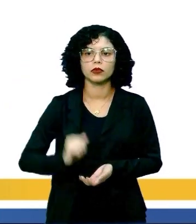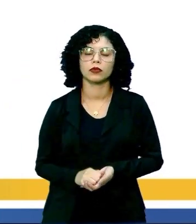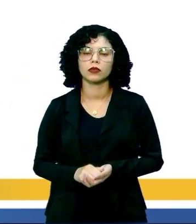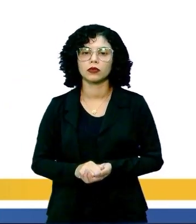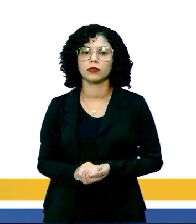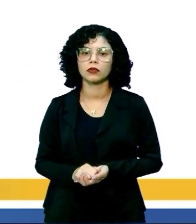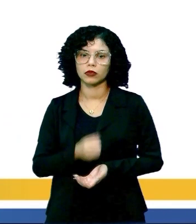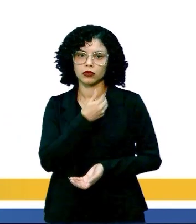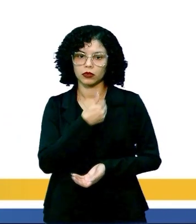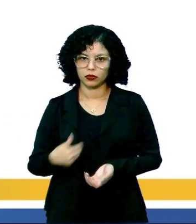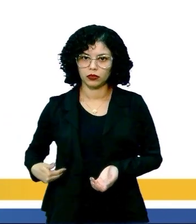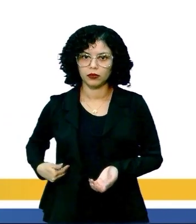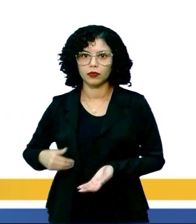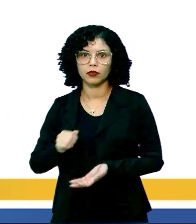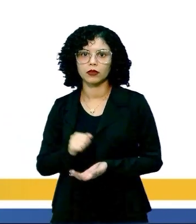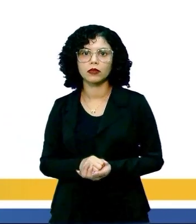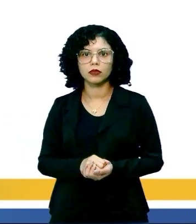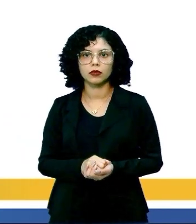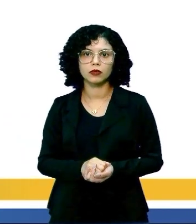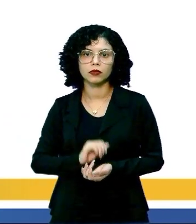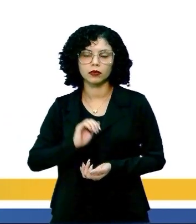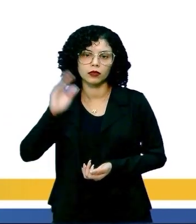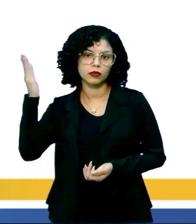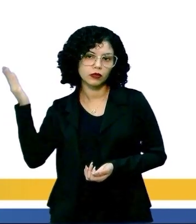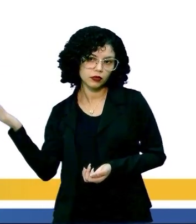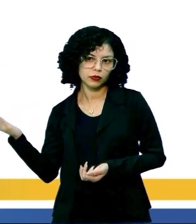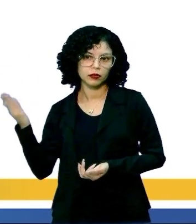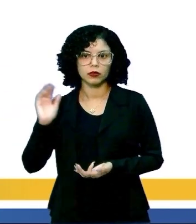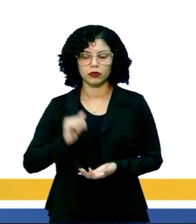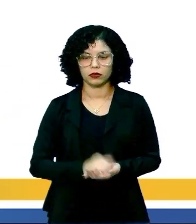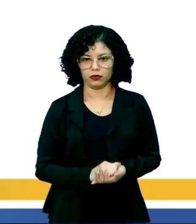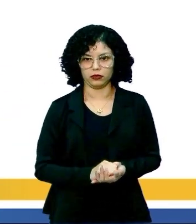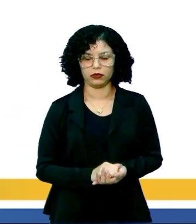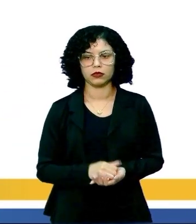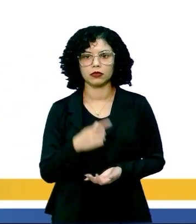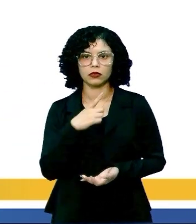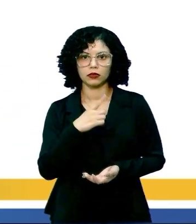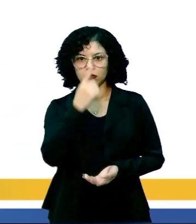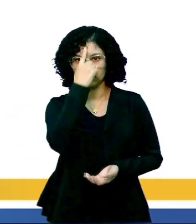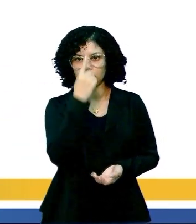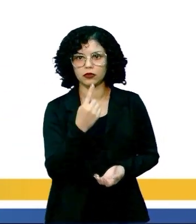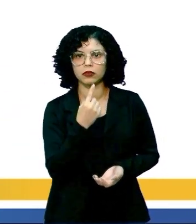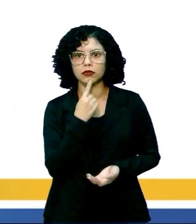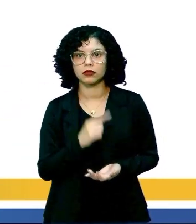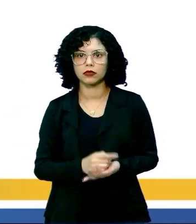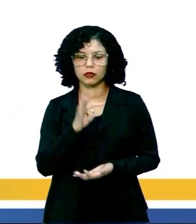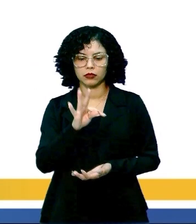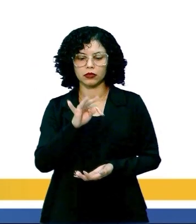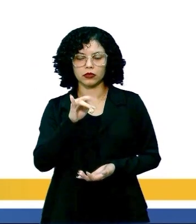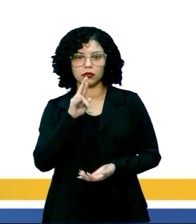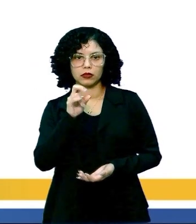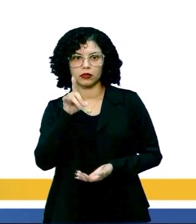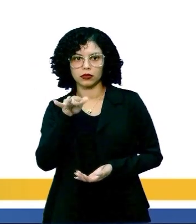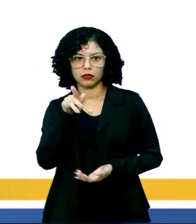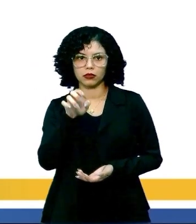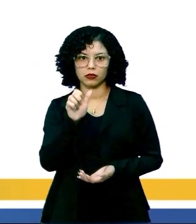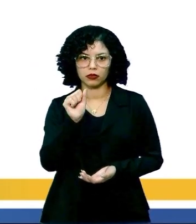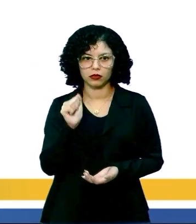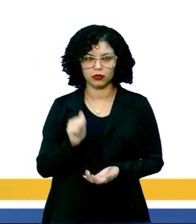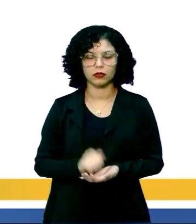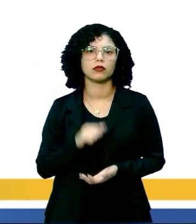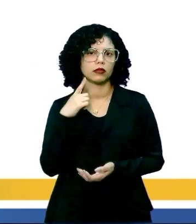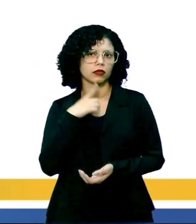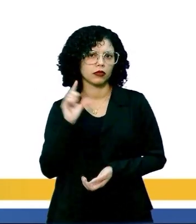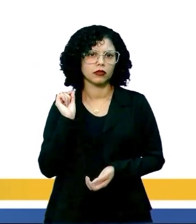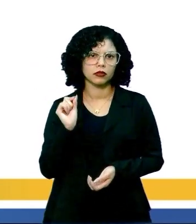representa a República, é uma deusa. E ao lado dessa imagem, temos a imagem de Tiradentes. Por que essa